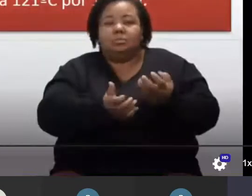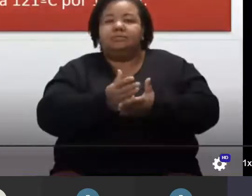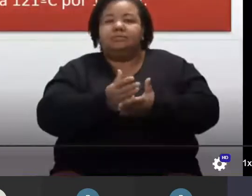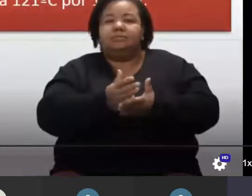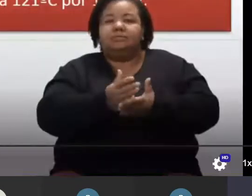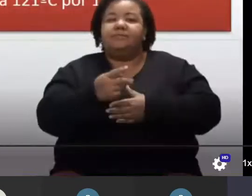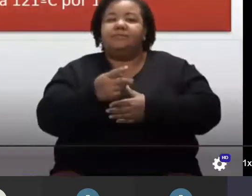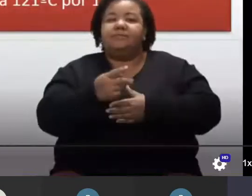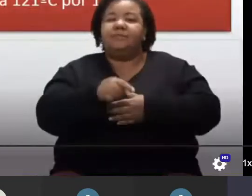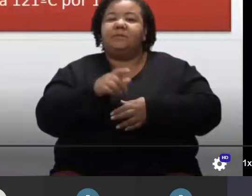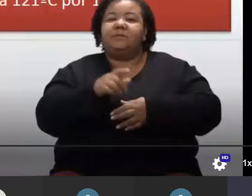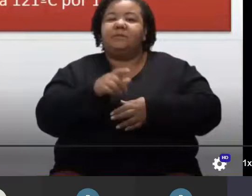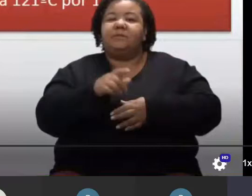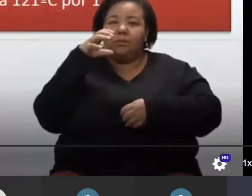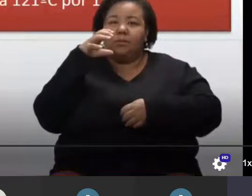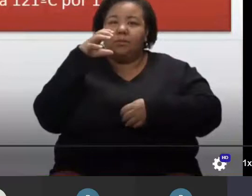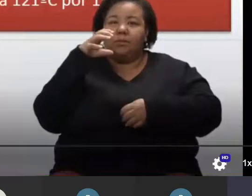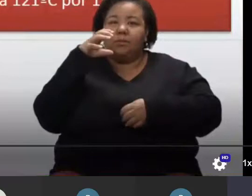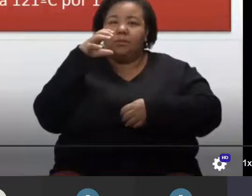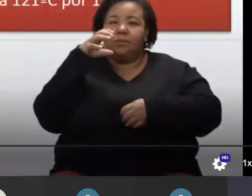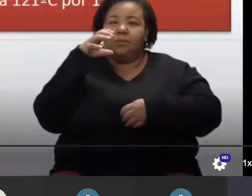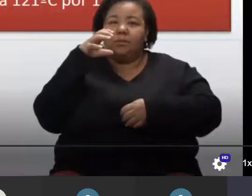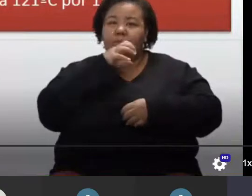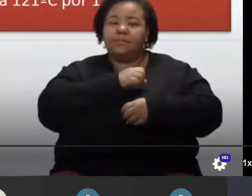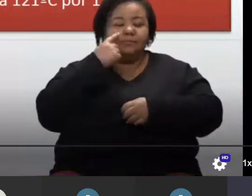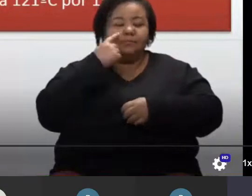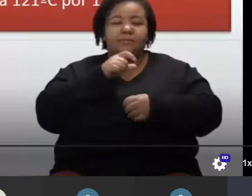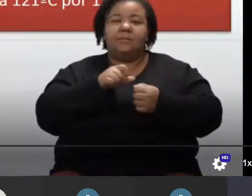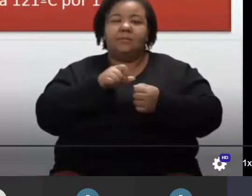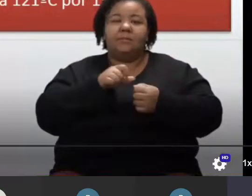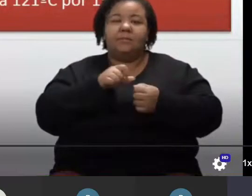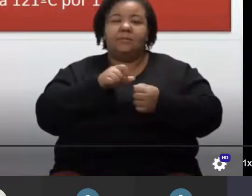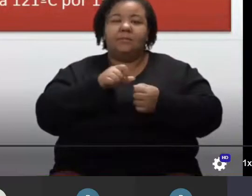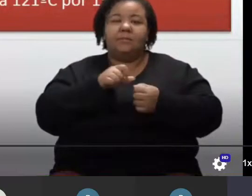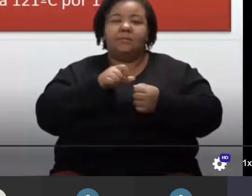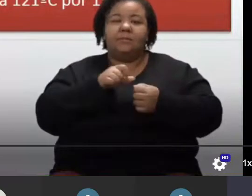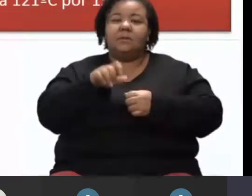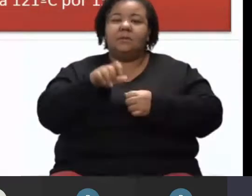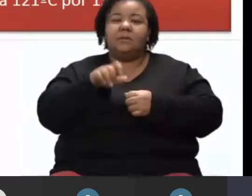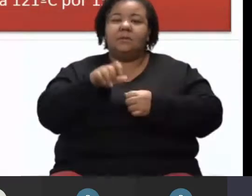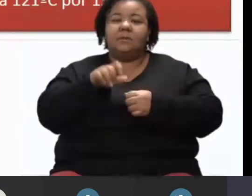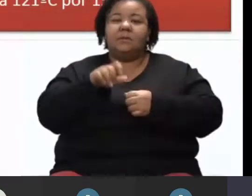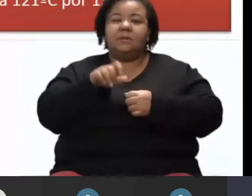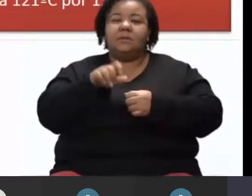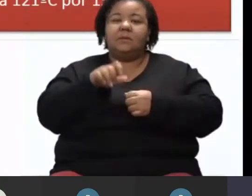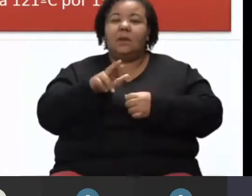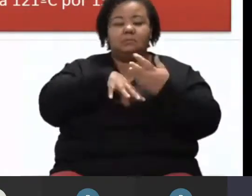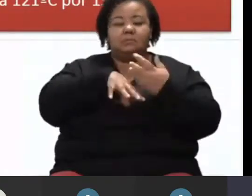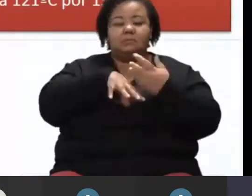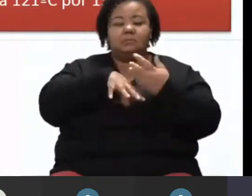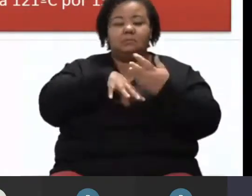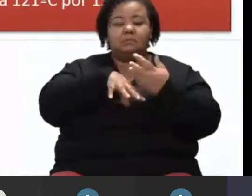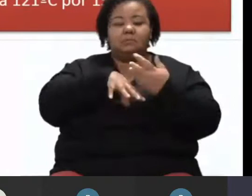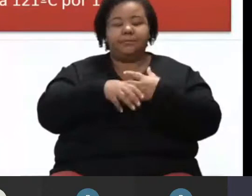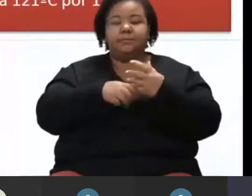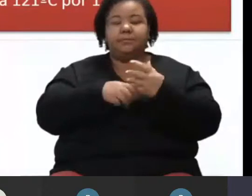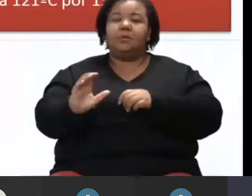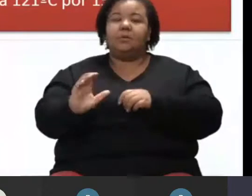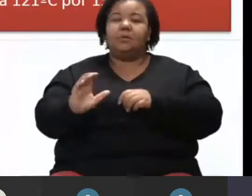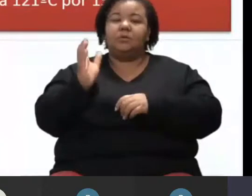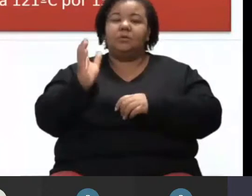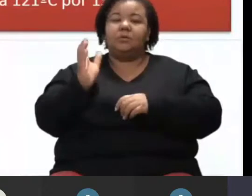Bunsen. Esse aquecimento, ele visa a fusão do agar. E essa fusão do agar, ela pode ocorrer